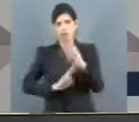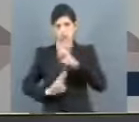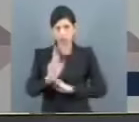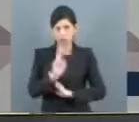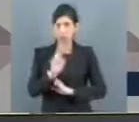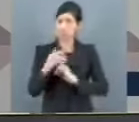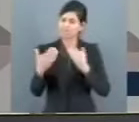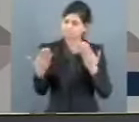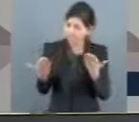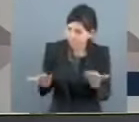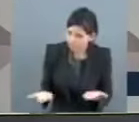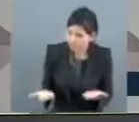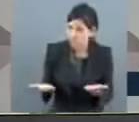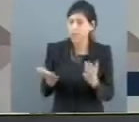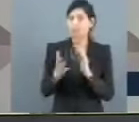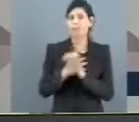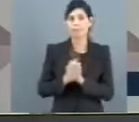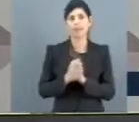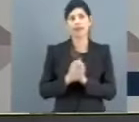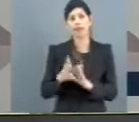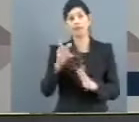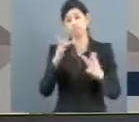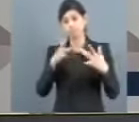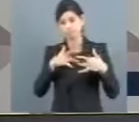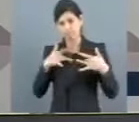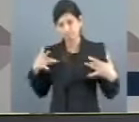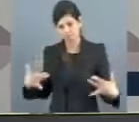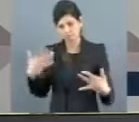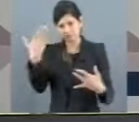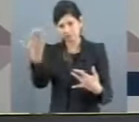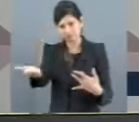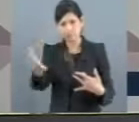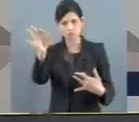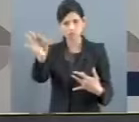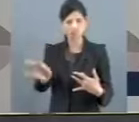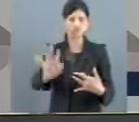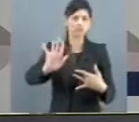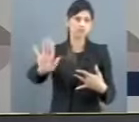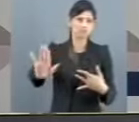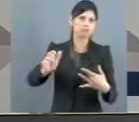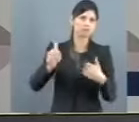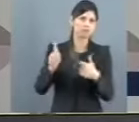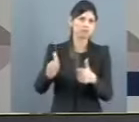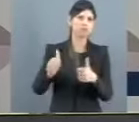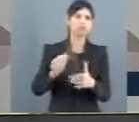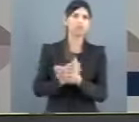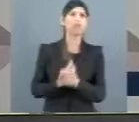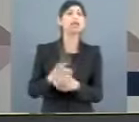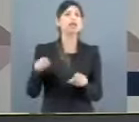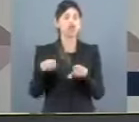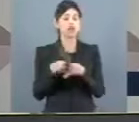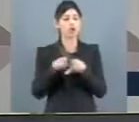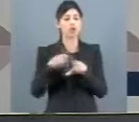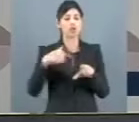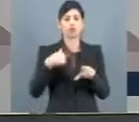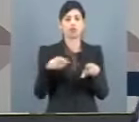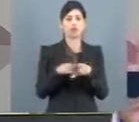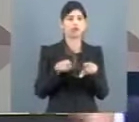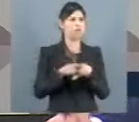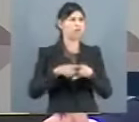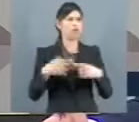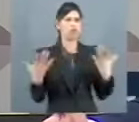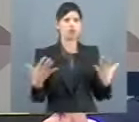total solidariedade à Vossa Excelência, como tenho prestado solidariedade a qualquer um que tem sido vítima dessas agressões,